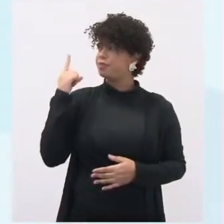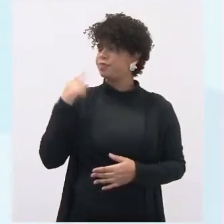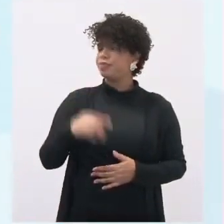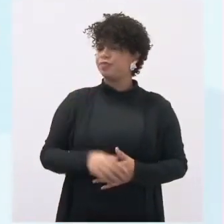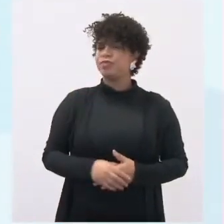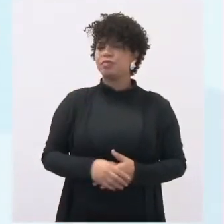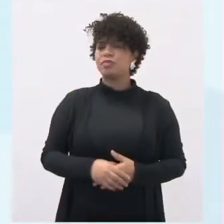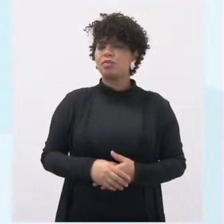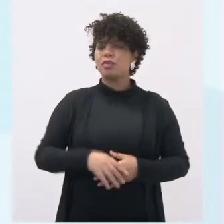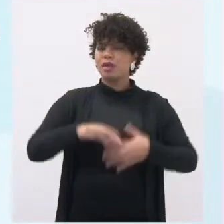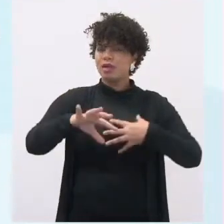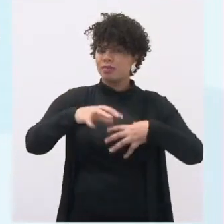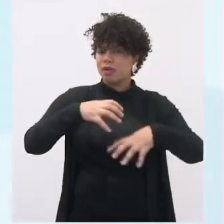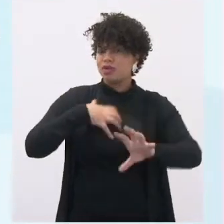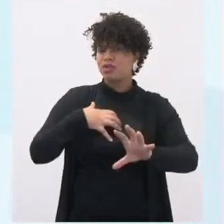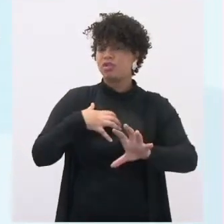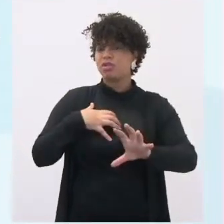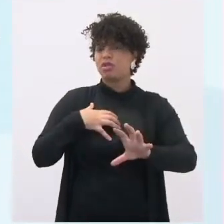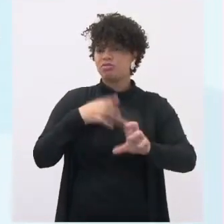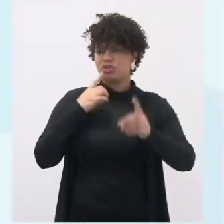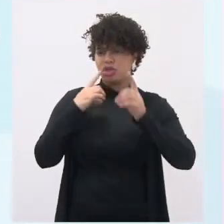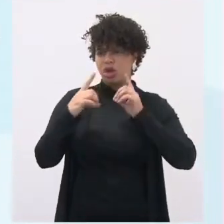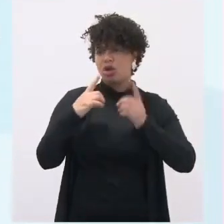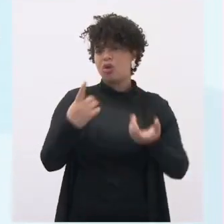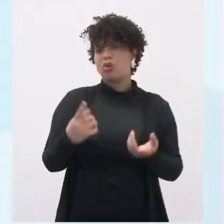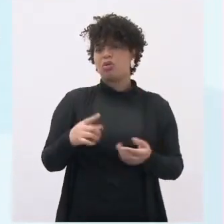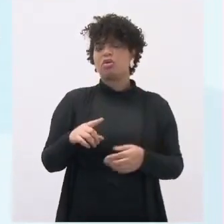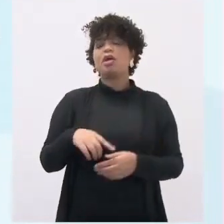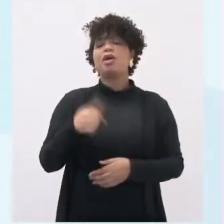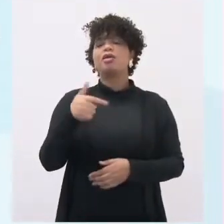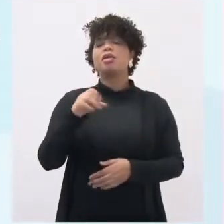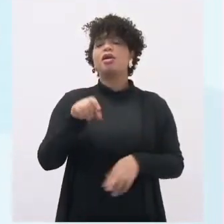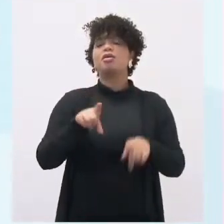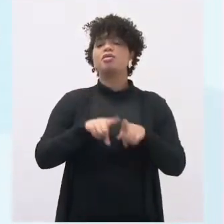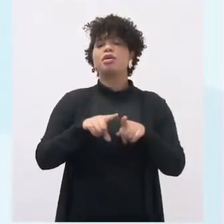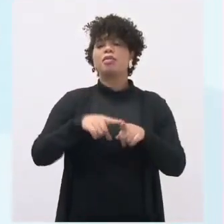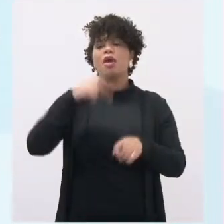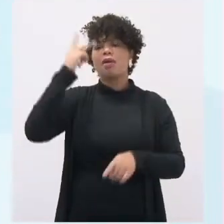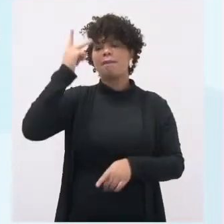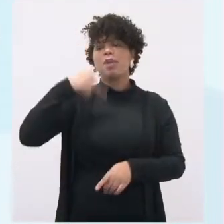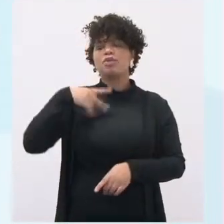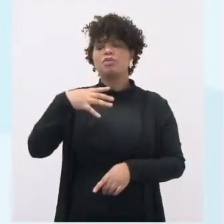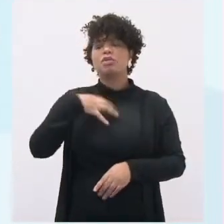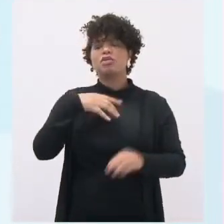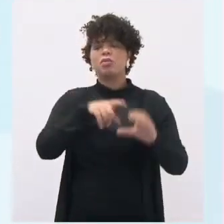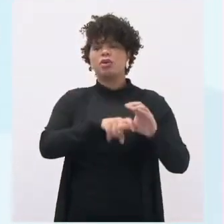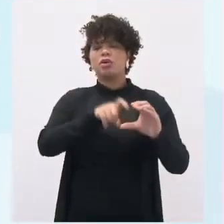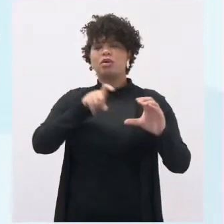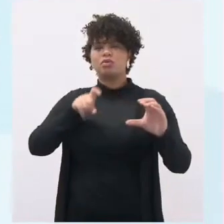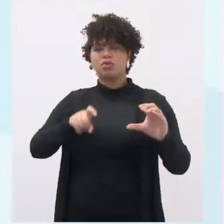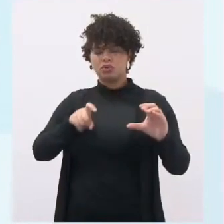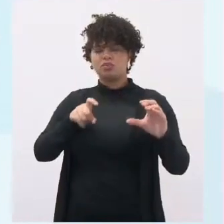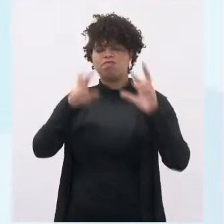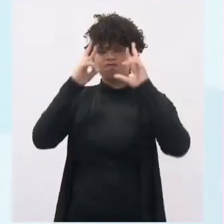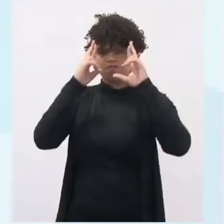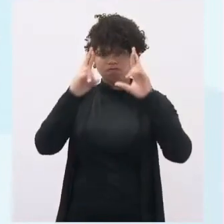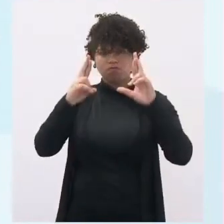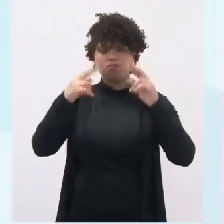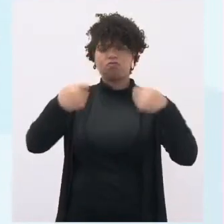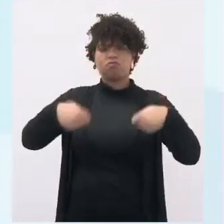exercitar a empatia. E o 10, agir pessoal e coletivamente com autonomia e